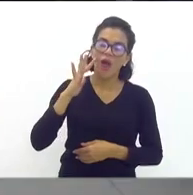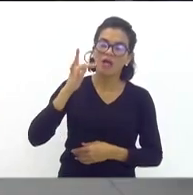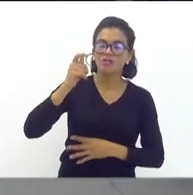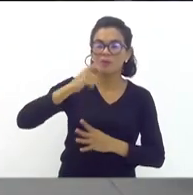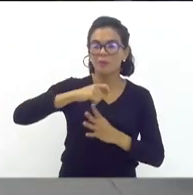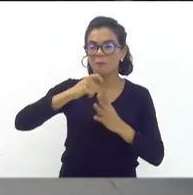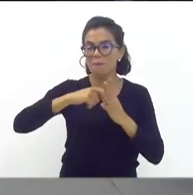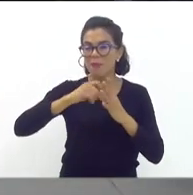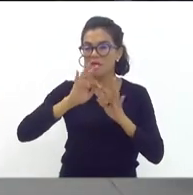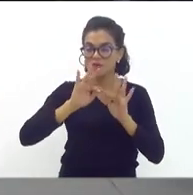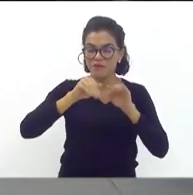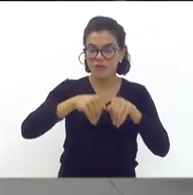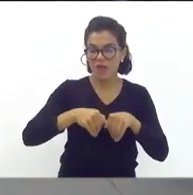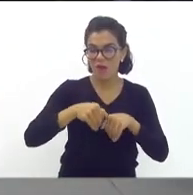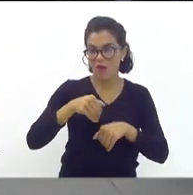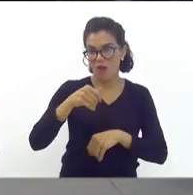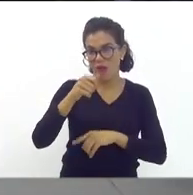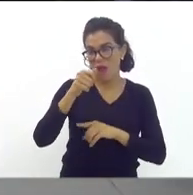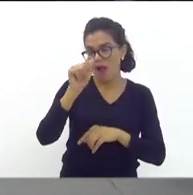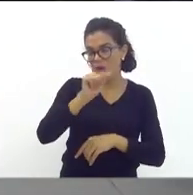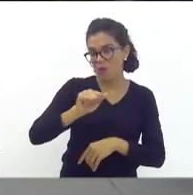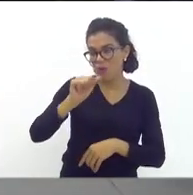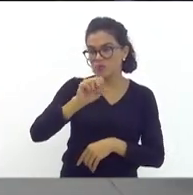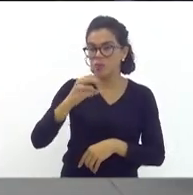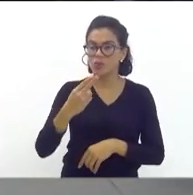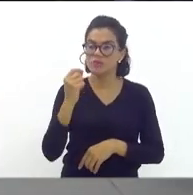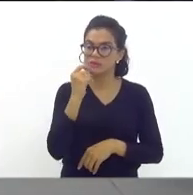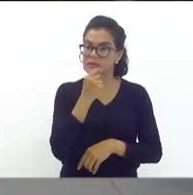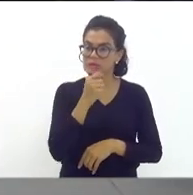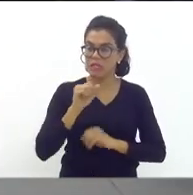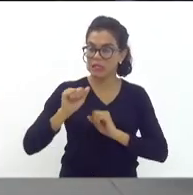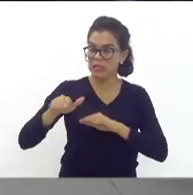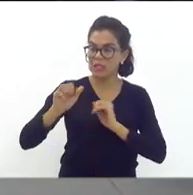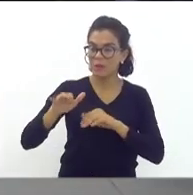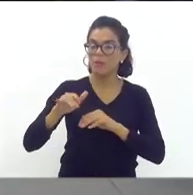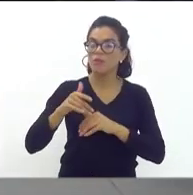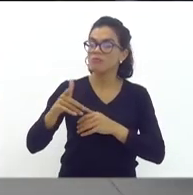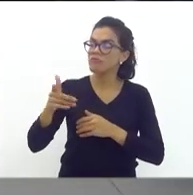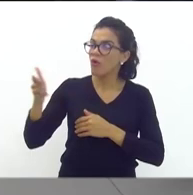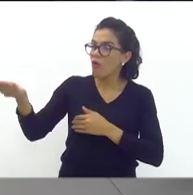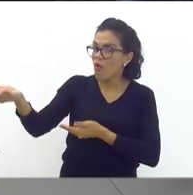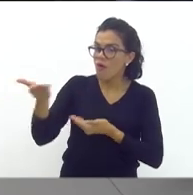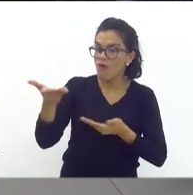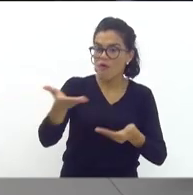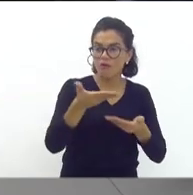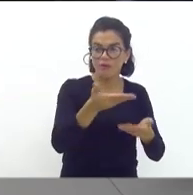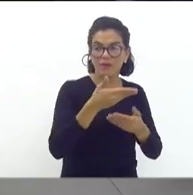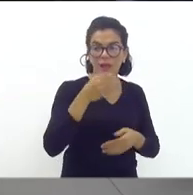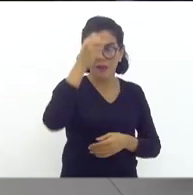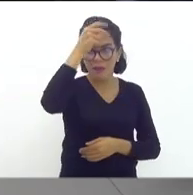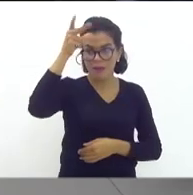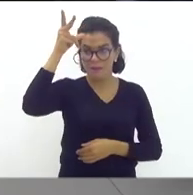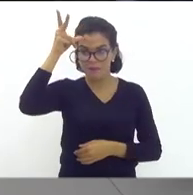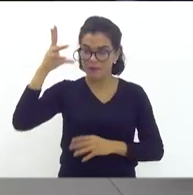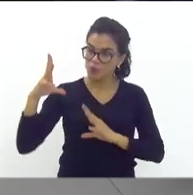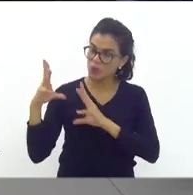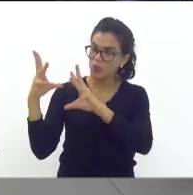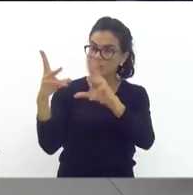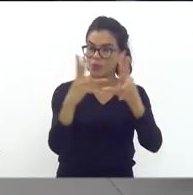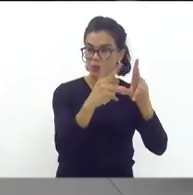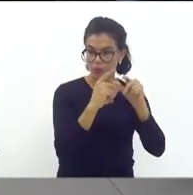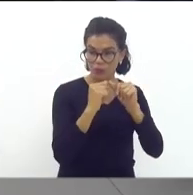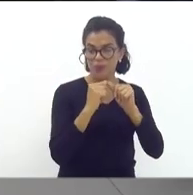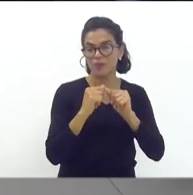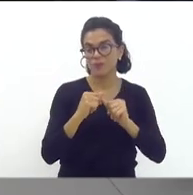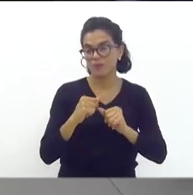o início do mês que vem uma reunião lá com todos os prefeitos da região dos lagos pra gente dar todos esses esclarecimentos como o presidente da